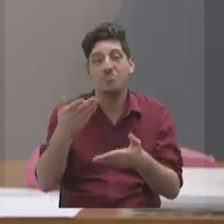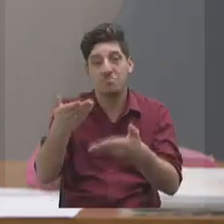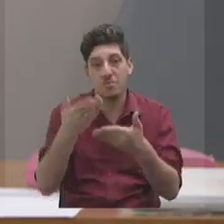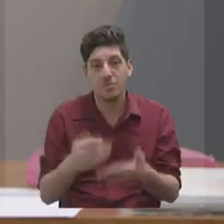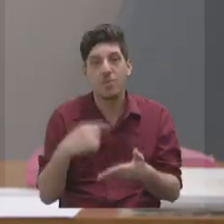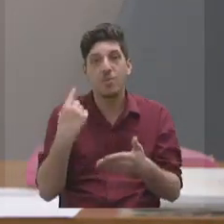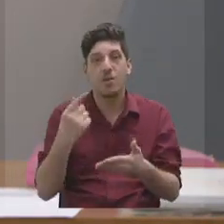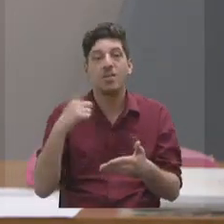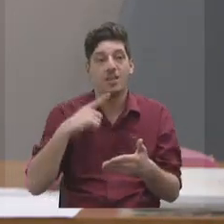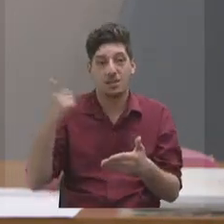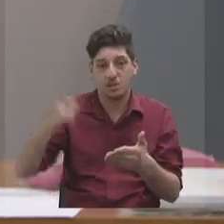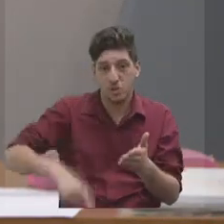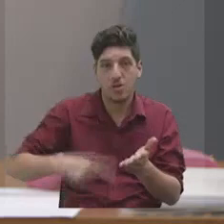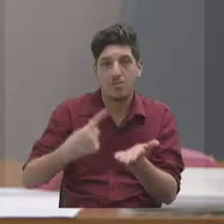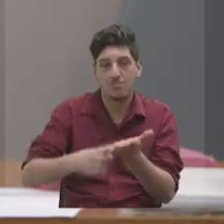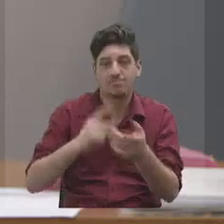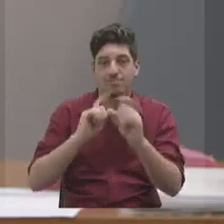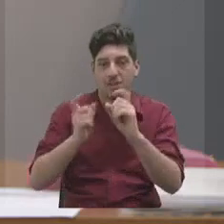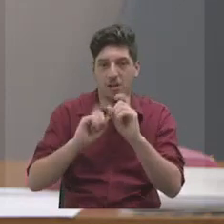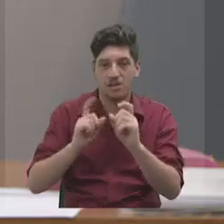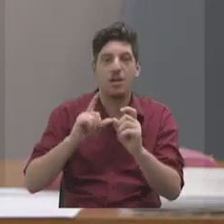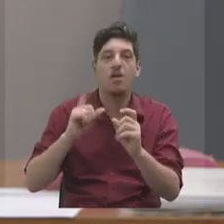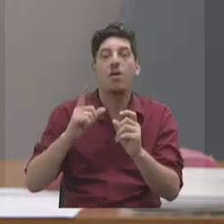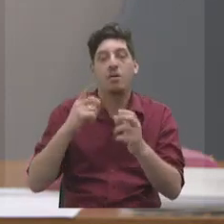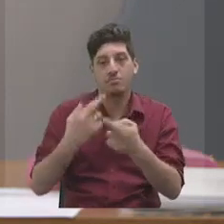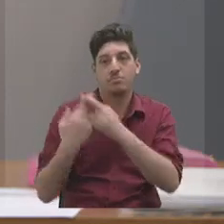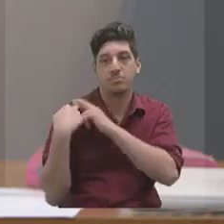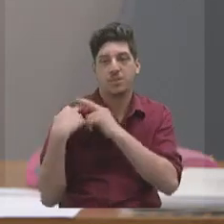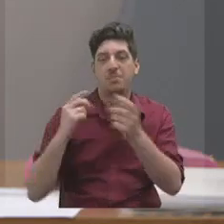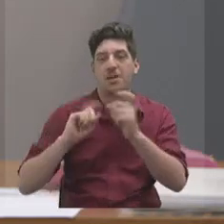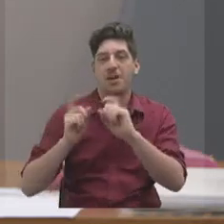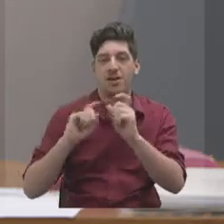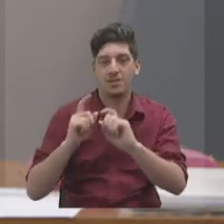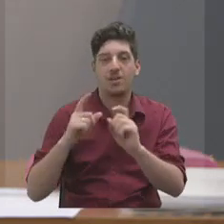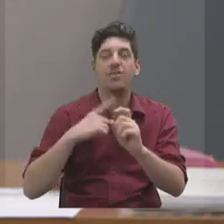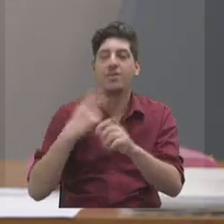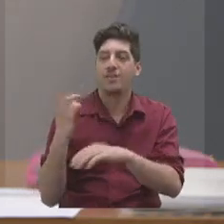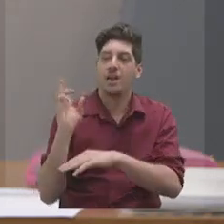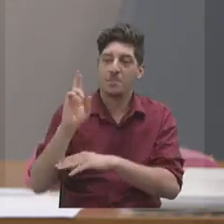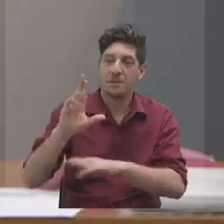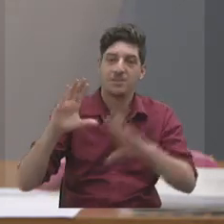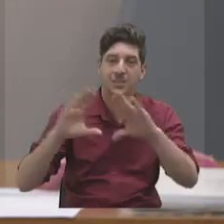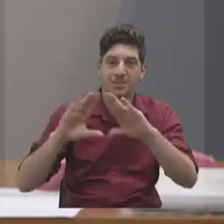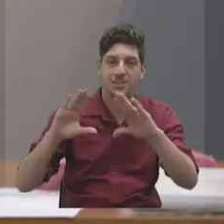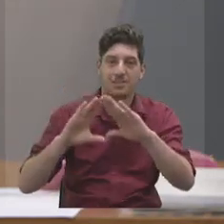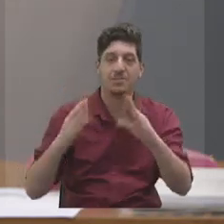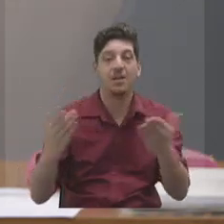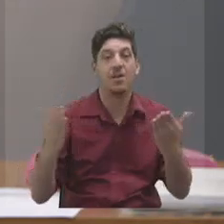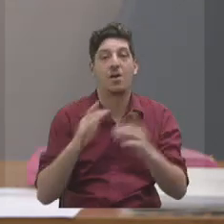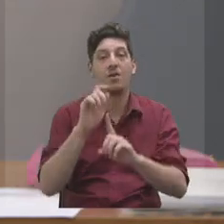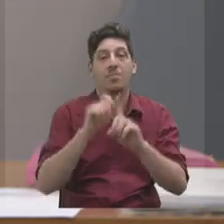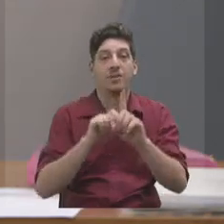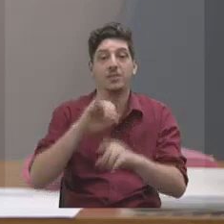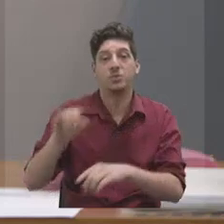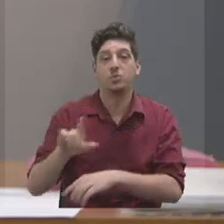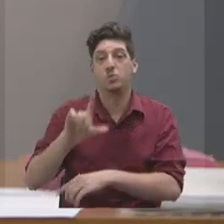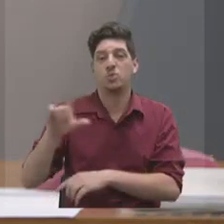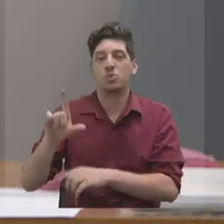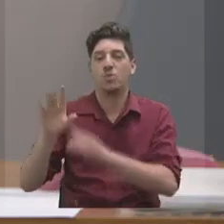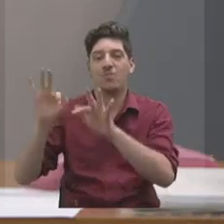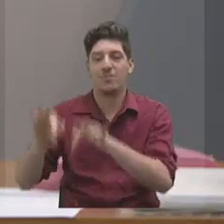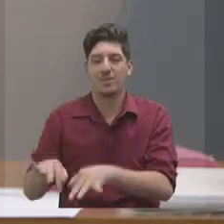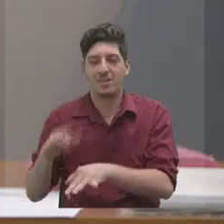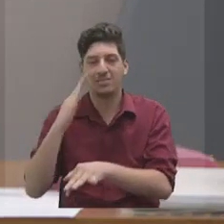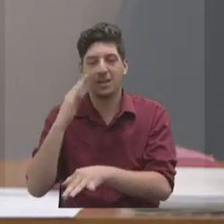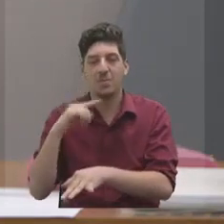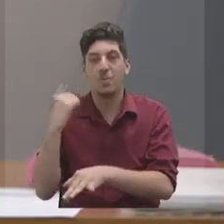fazer uma nova rodada que foi um compromisso assumido na reunião anterior que contou com a representatividade da Assembleia então agora no final do mês de Julho que foi o economista que a gente assumiu